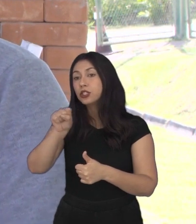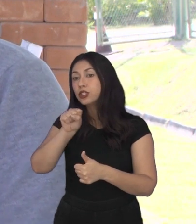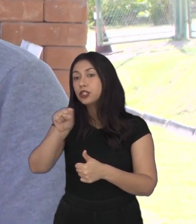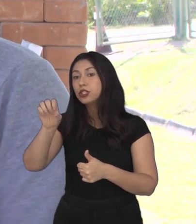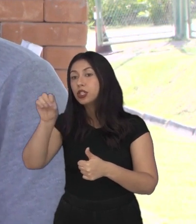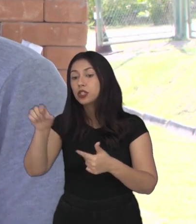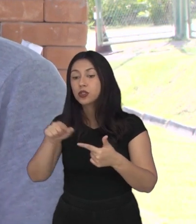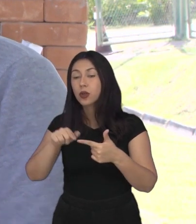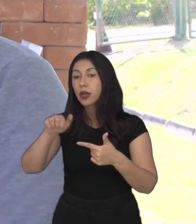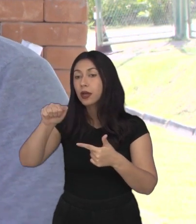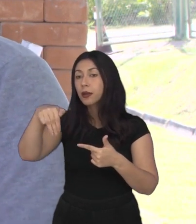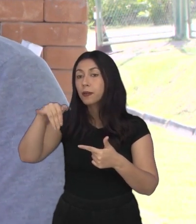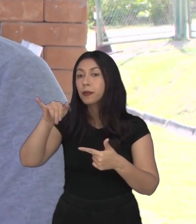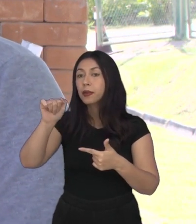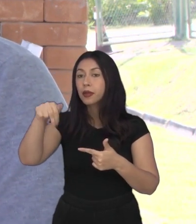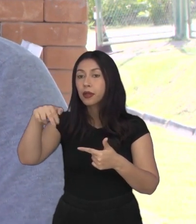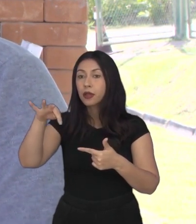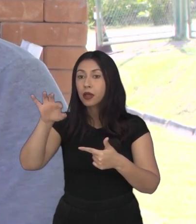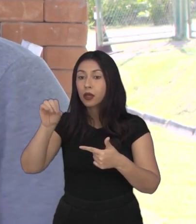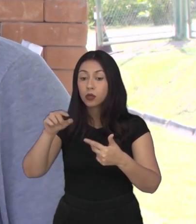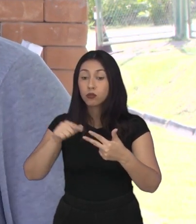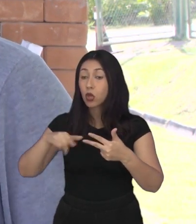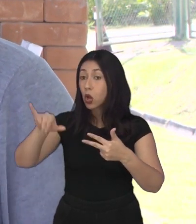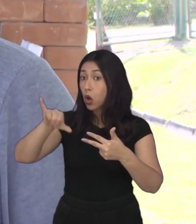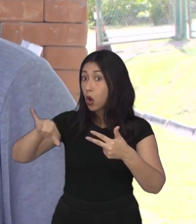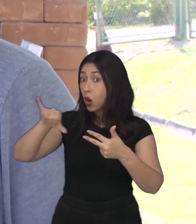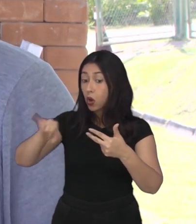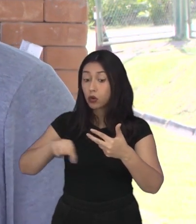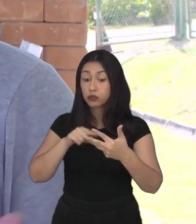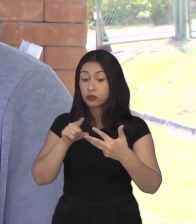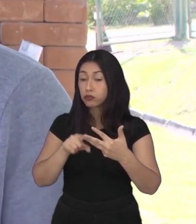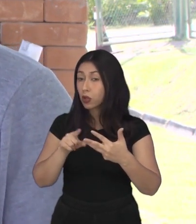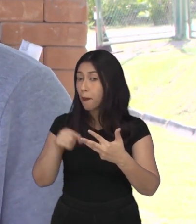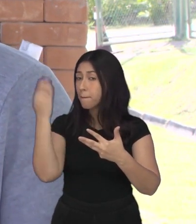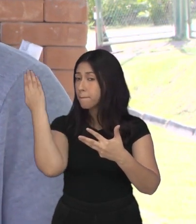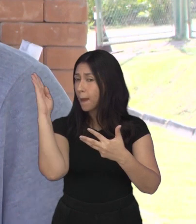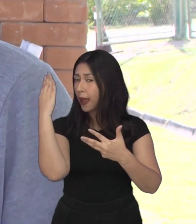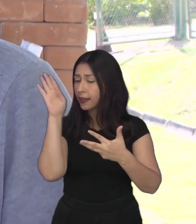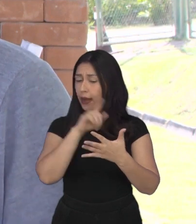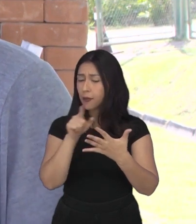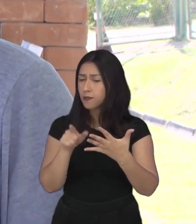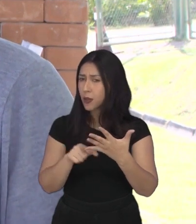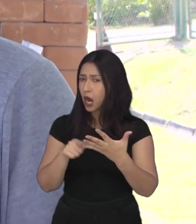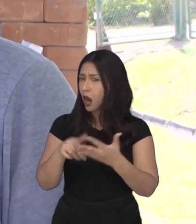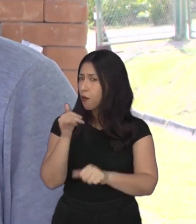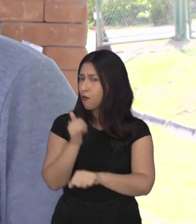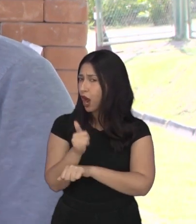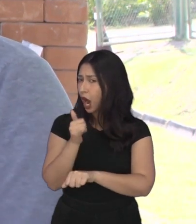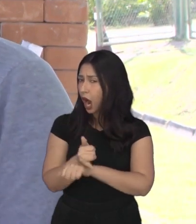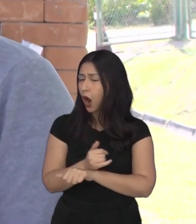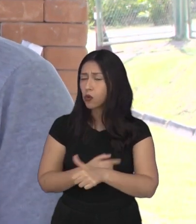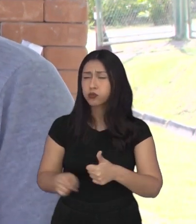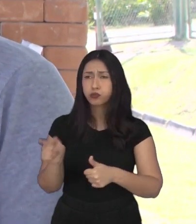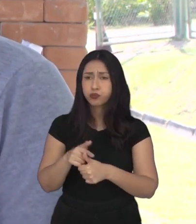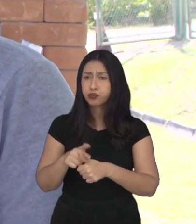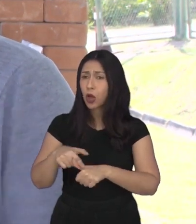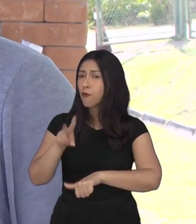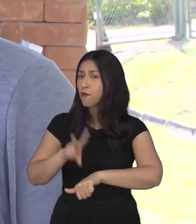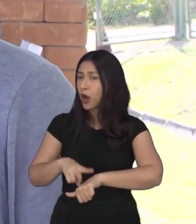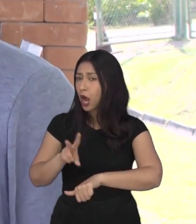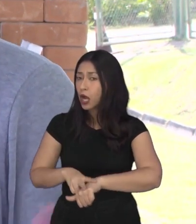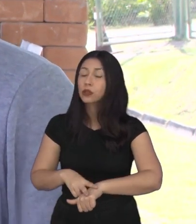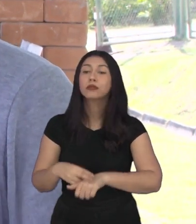palavra é importantíssima. Acho que todos aqui, né? Falando dos meus primos aqui, meus primos é tudo para mim, né? Eu não falo que é primo, né?